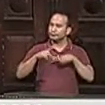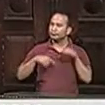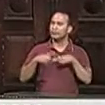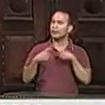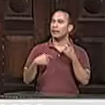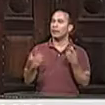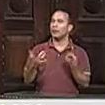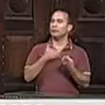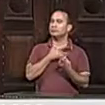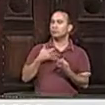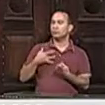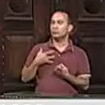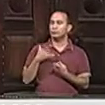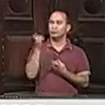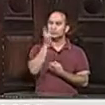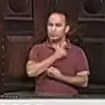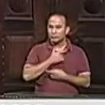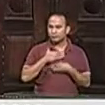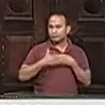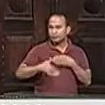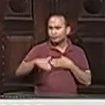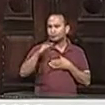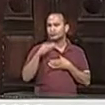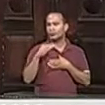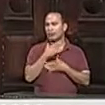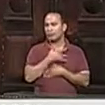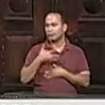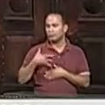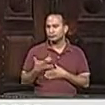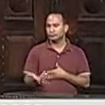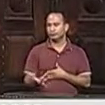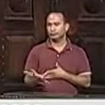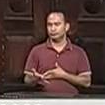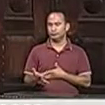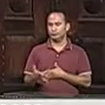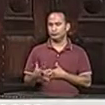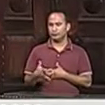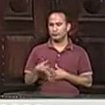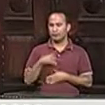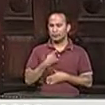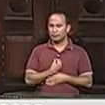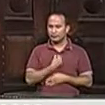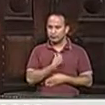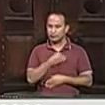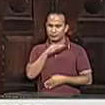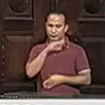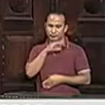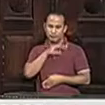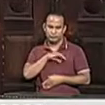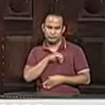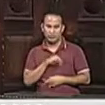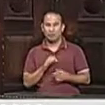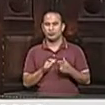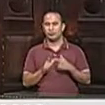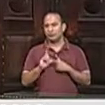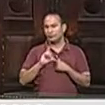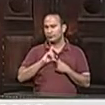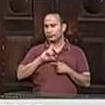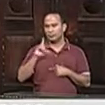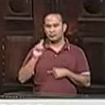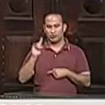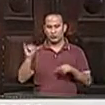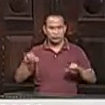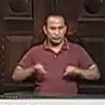saúde para conseguir caminhar com saúde, para conseguir equilibrar as suas vidas, não sofrer e não